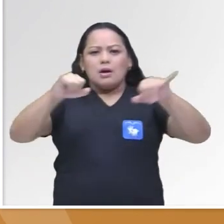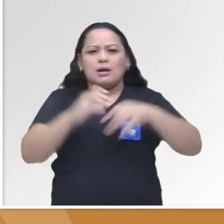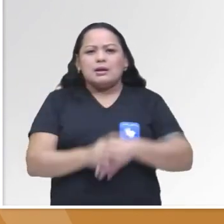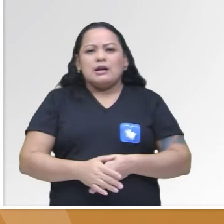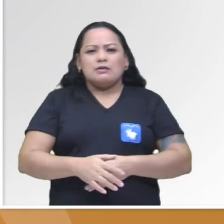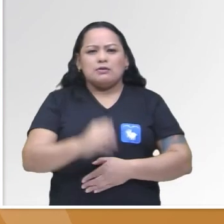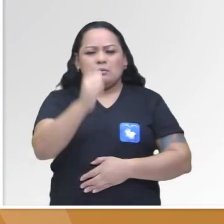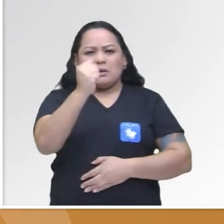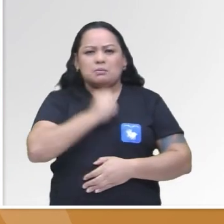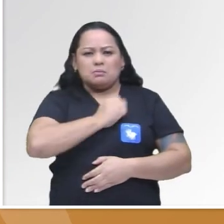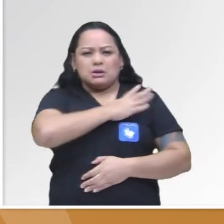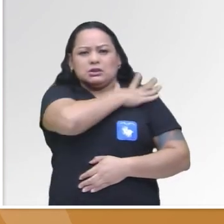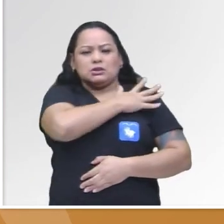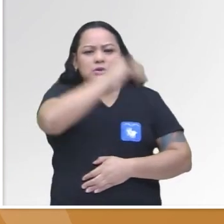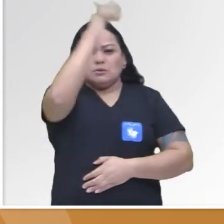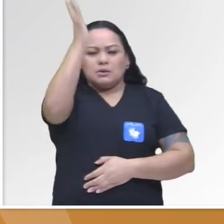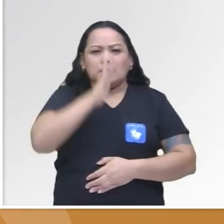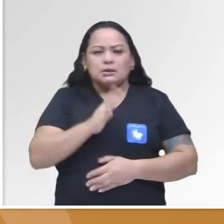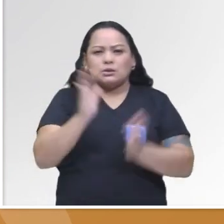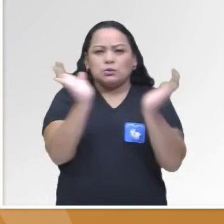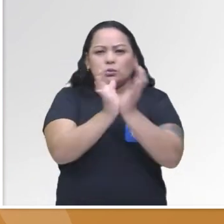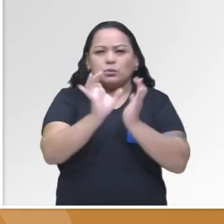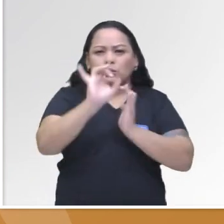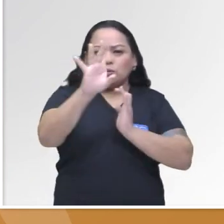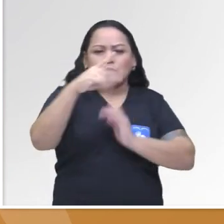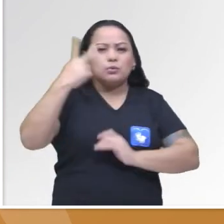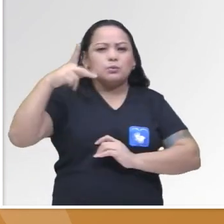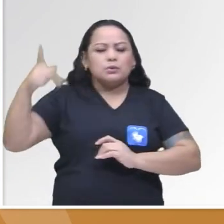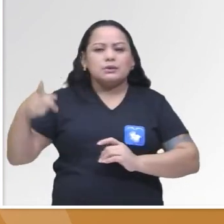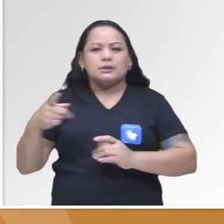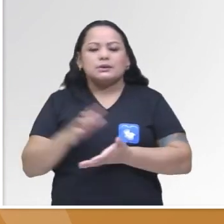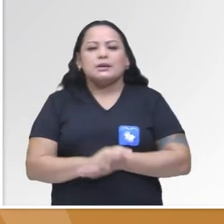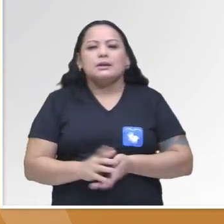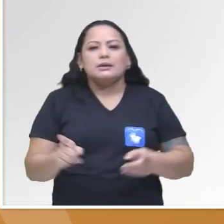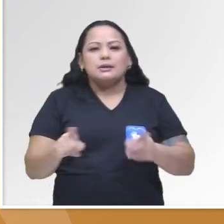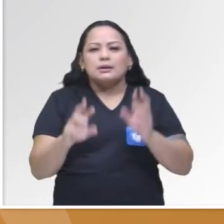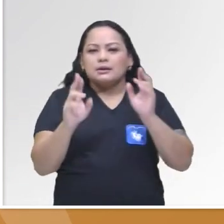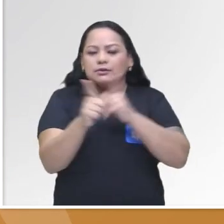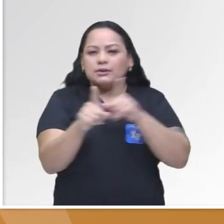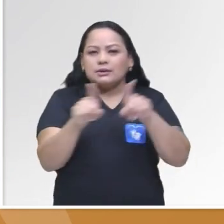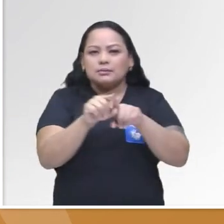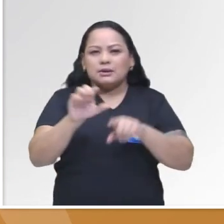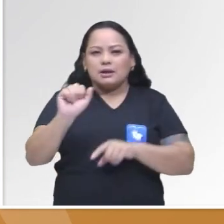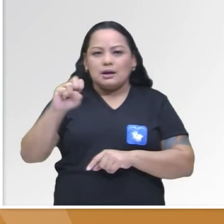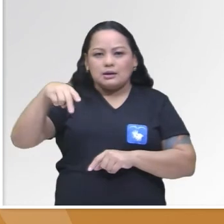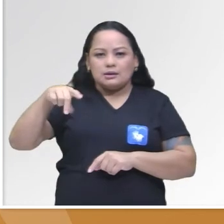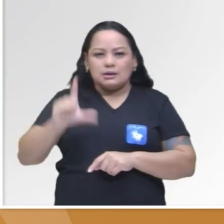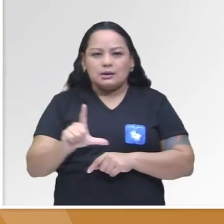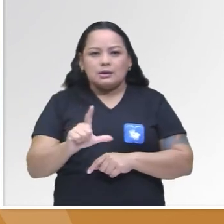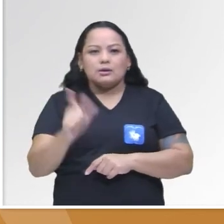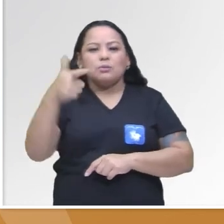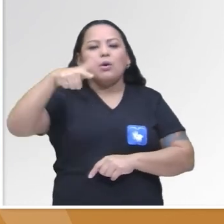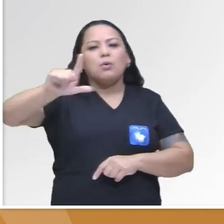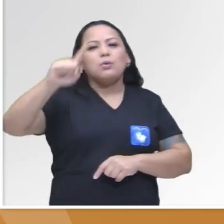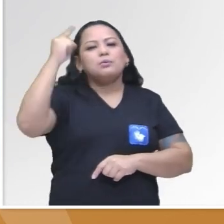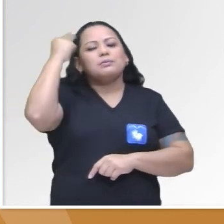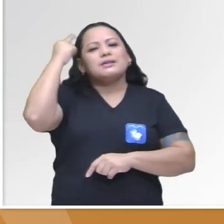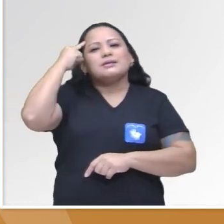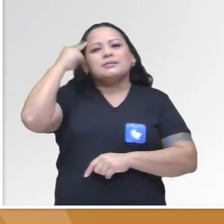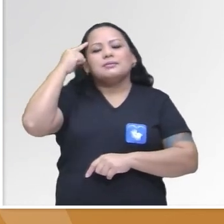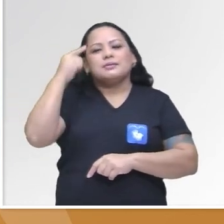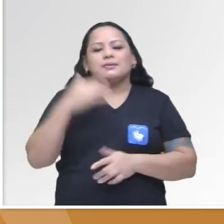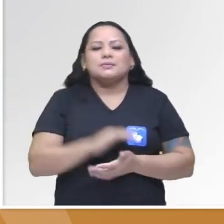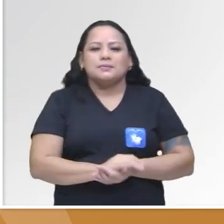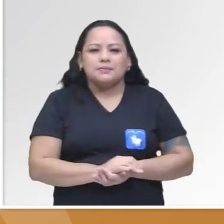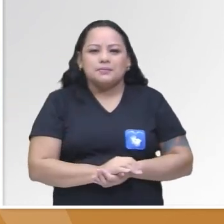nacionalista e de partido único. Fazendo oposição também, tínhamos a ANL, que tinha uma outra tendência.